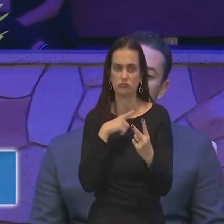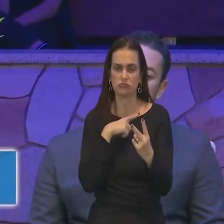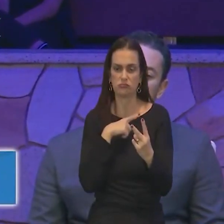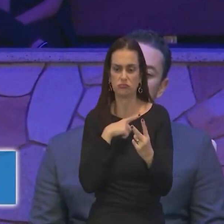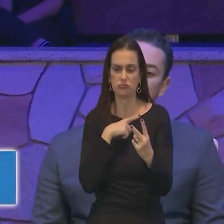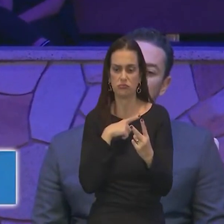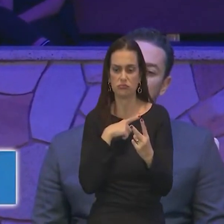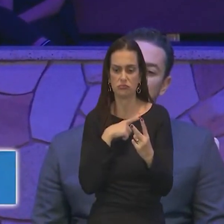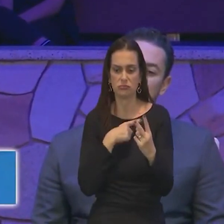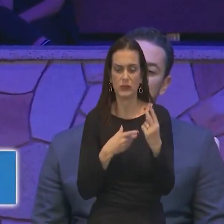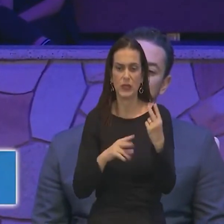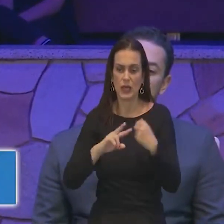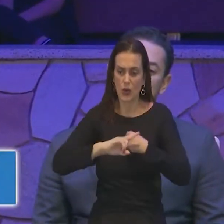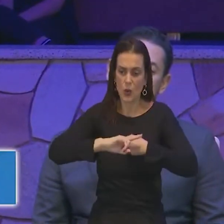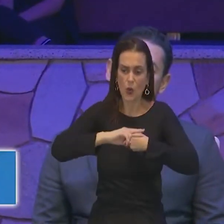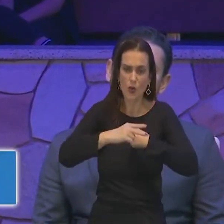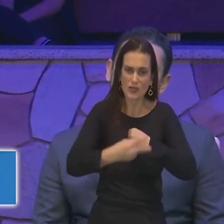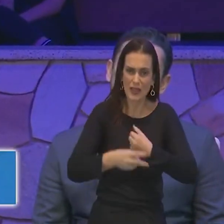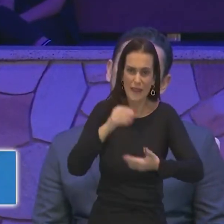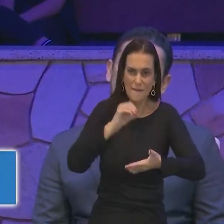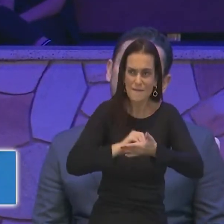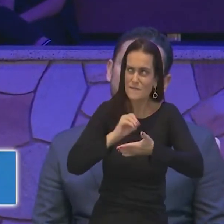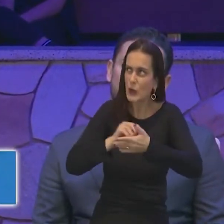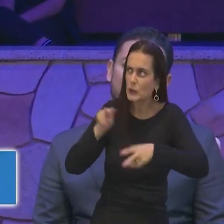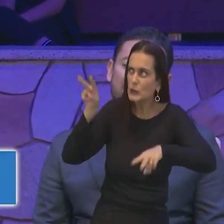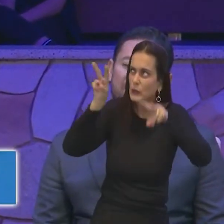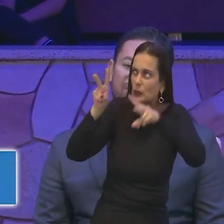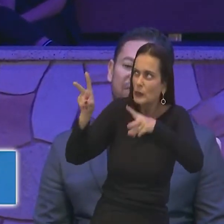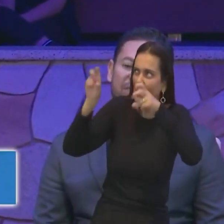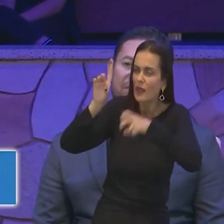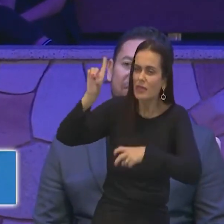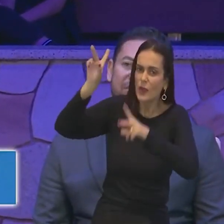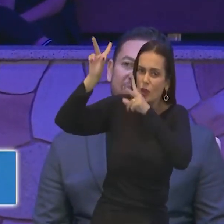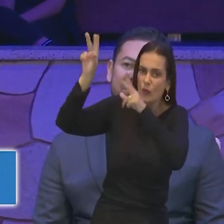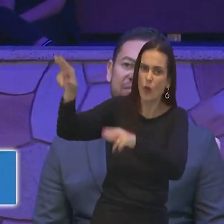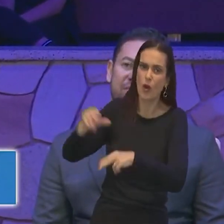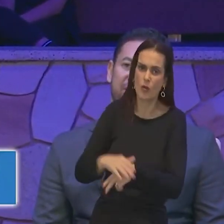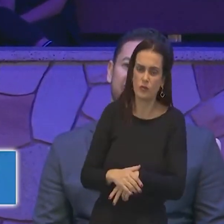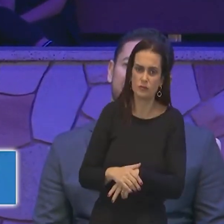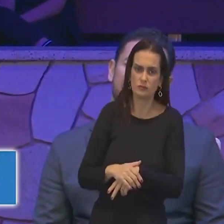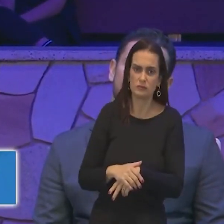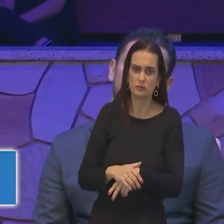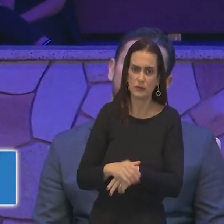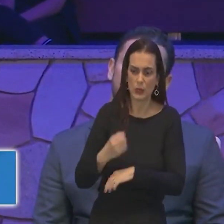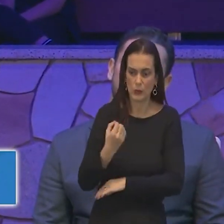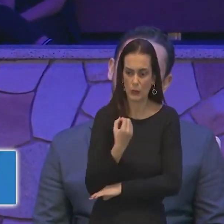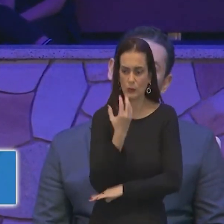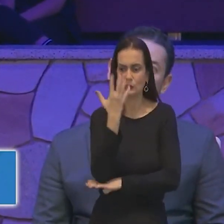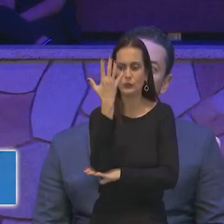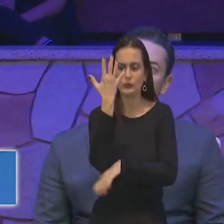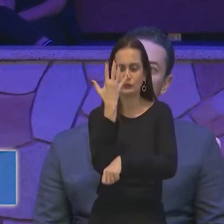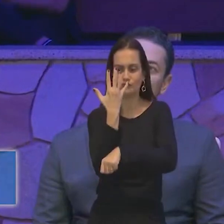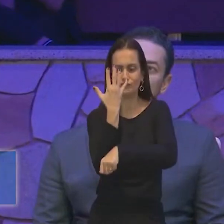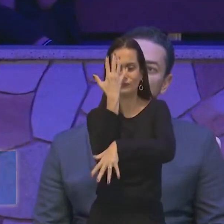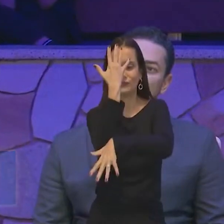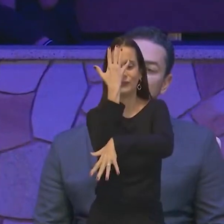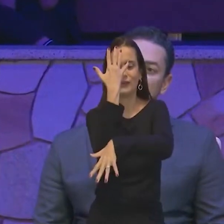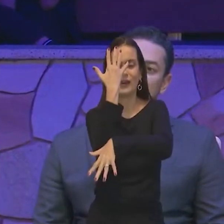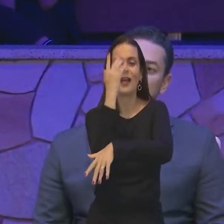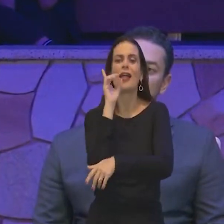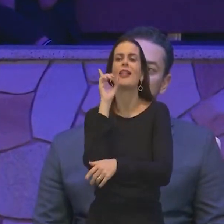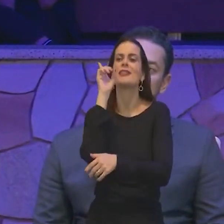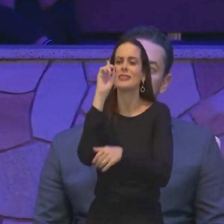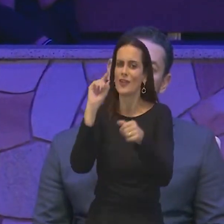aqui é a consequência da falta da visão de Deus, e esta aqui é o firmamento nas promessas de Deus. Deus fará